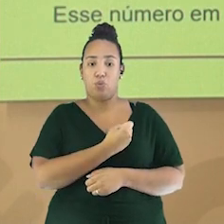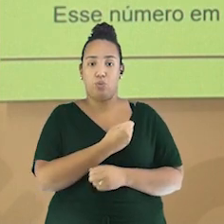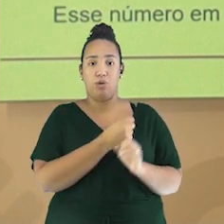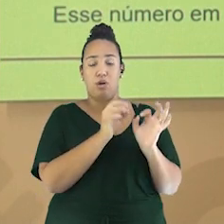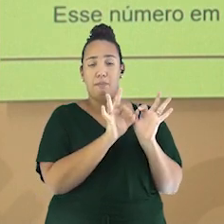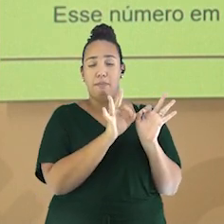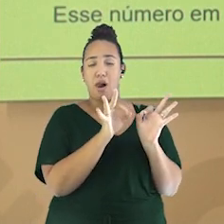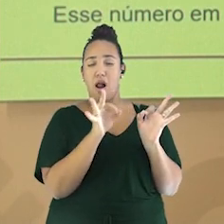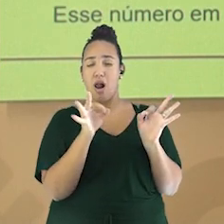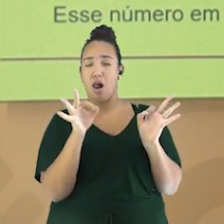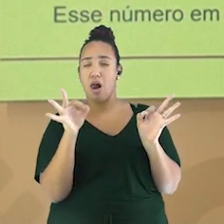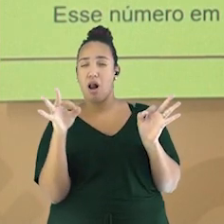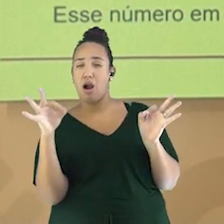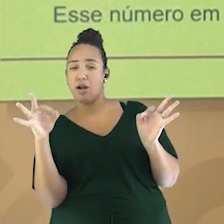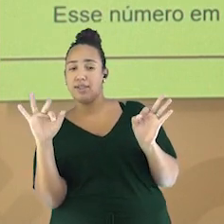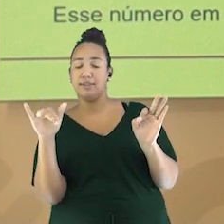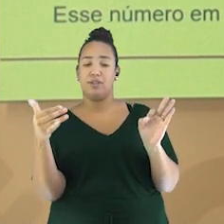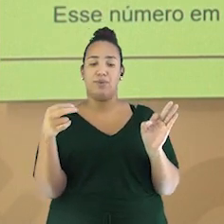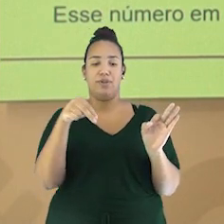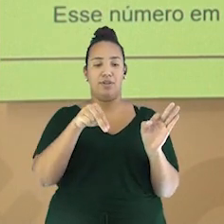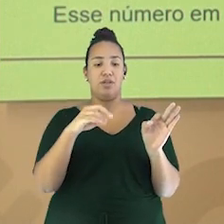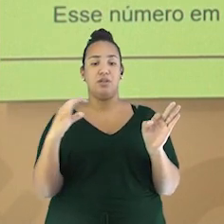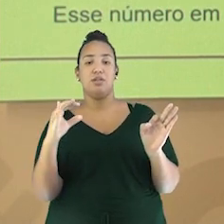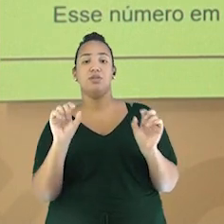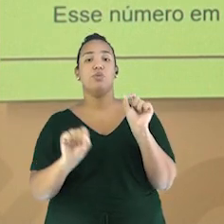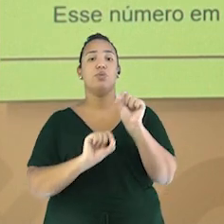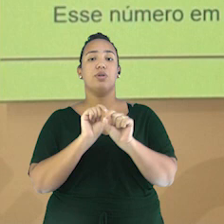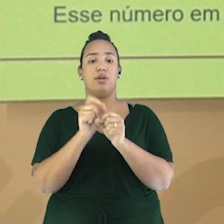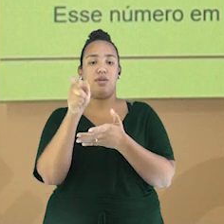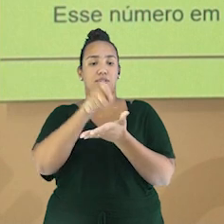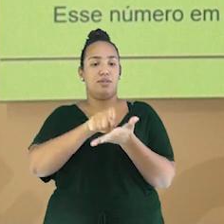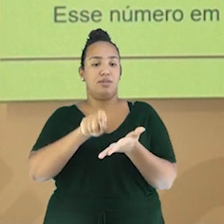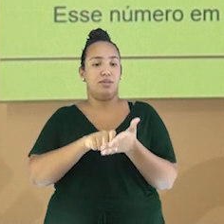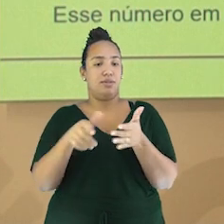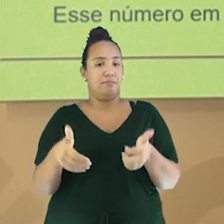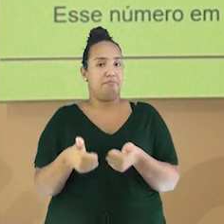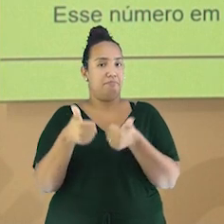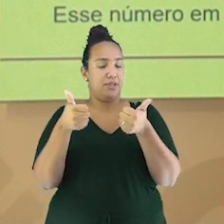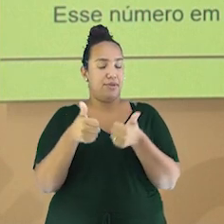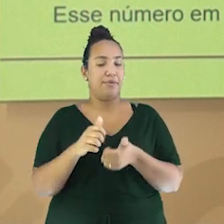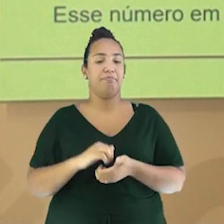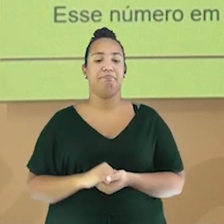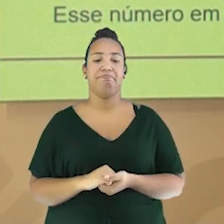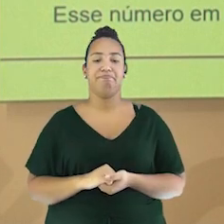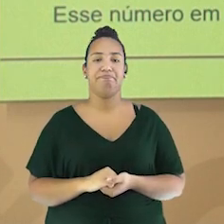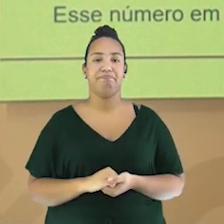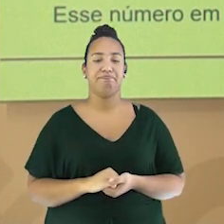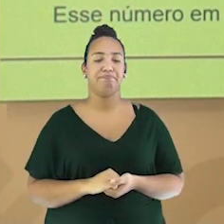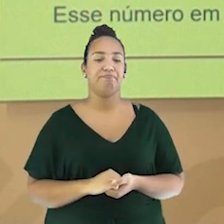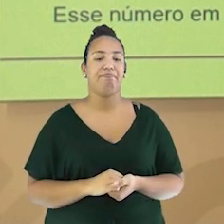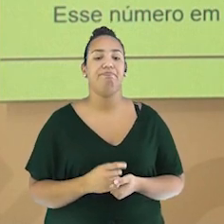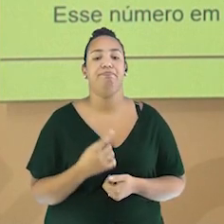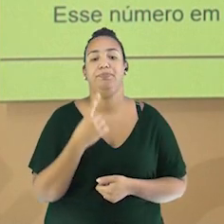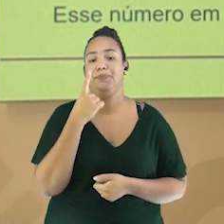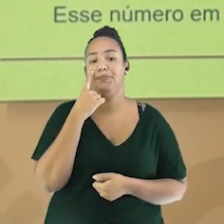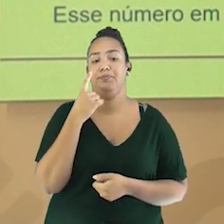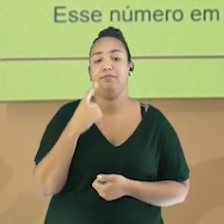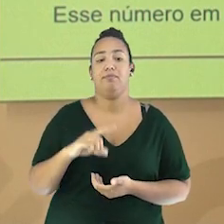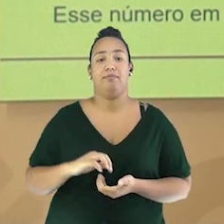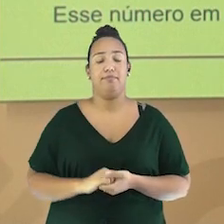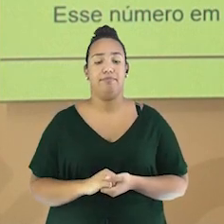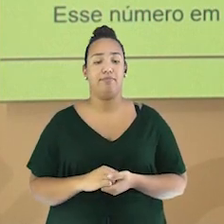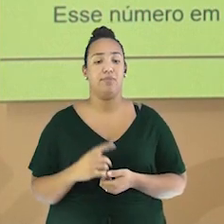grande e a notação científica vai facilitar a sua escrita. Veja que aqui possui dois